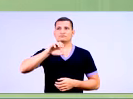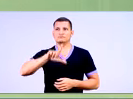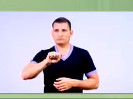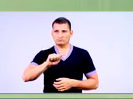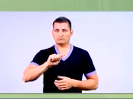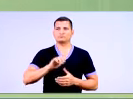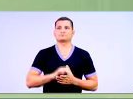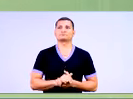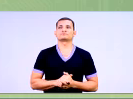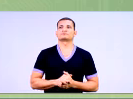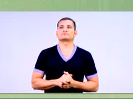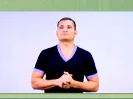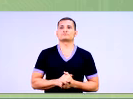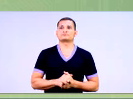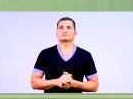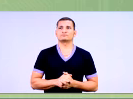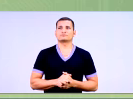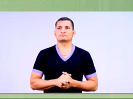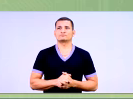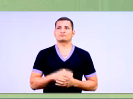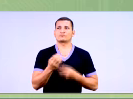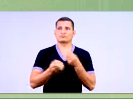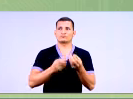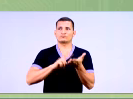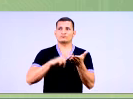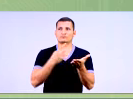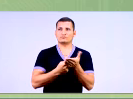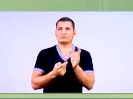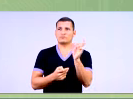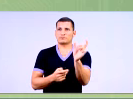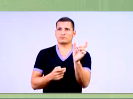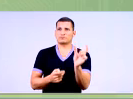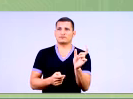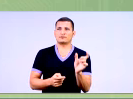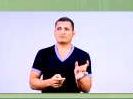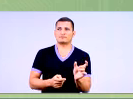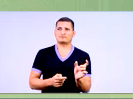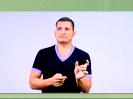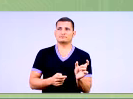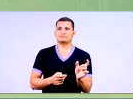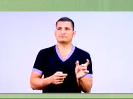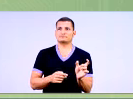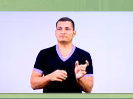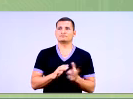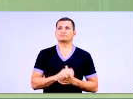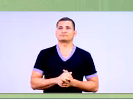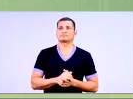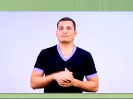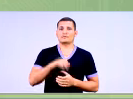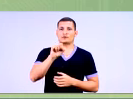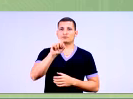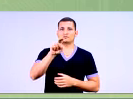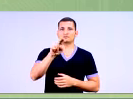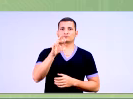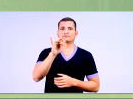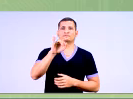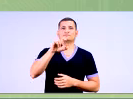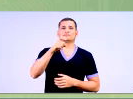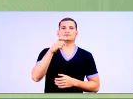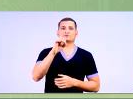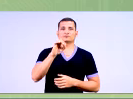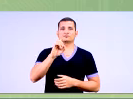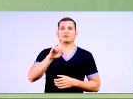aqui, olha só, dê a tradução das palavras abaixo e grife o sufixo. Lembrem-se que sufixo é o que